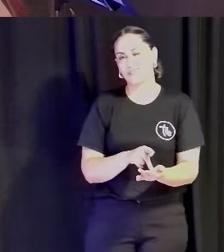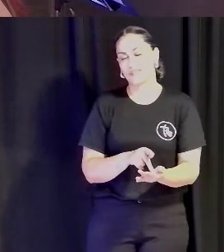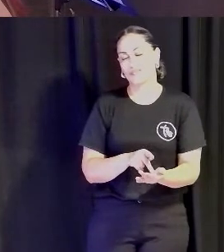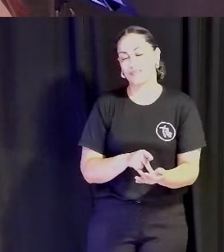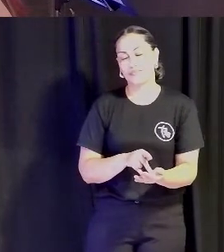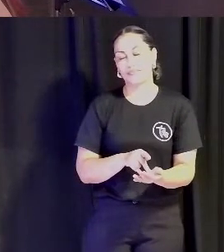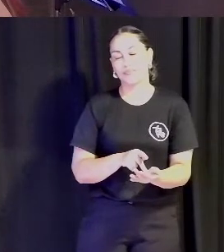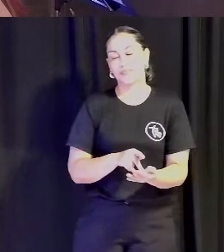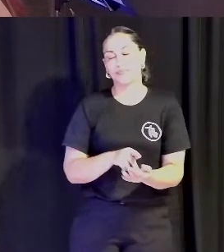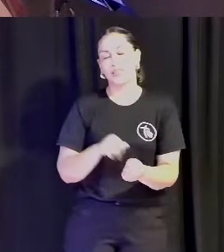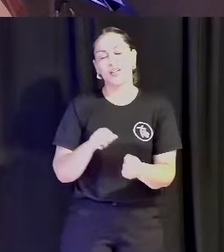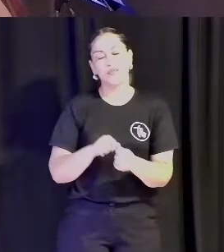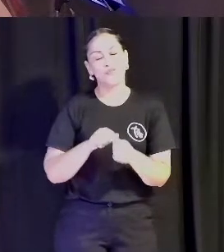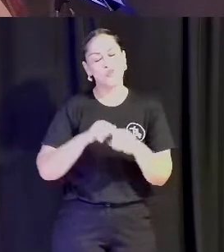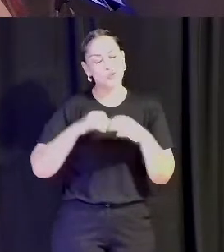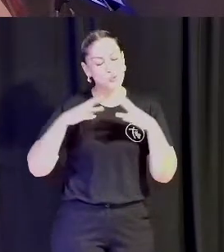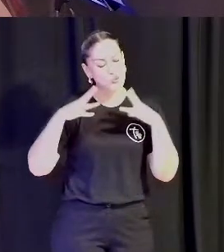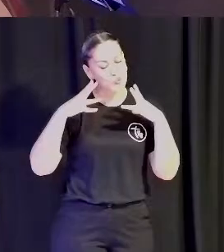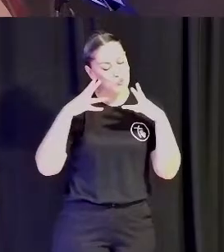que fez tudo